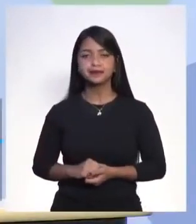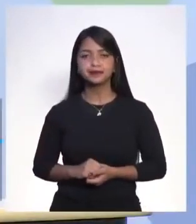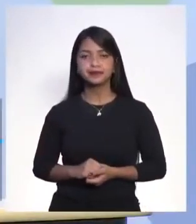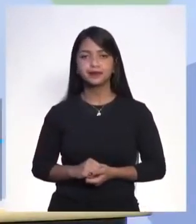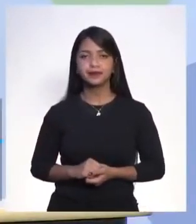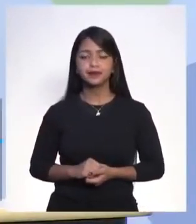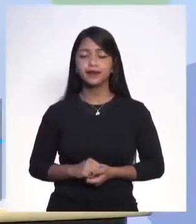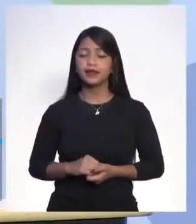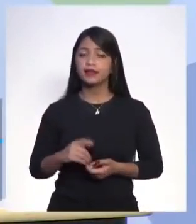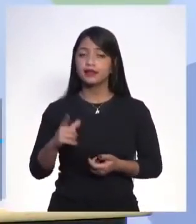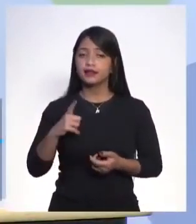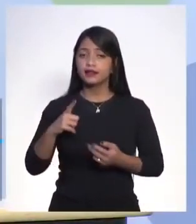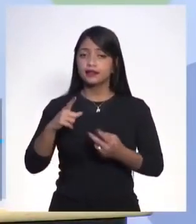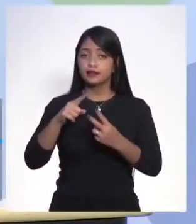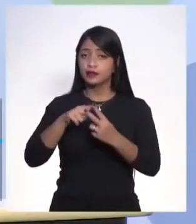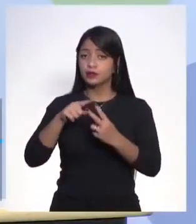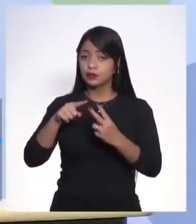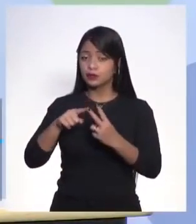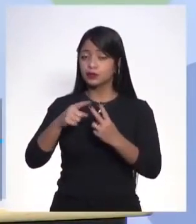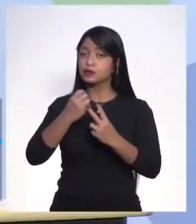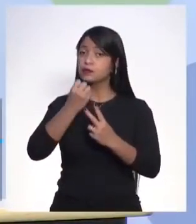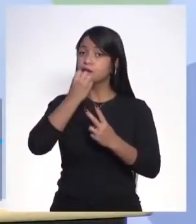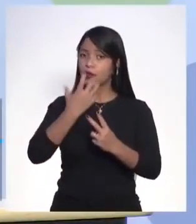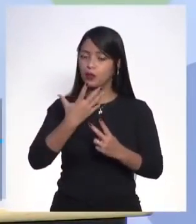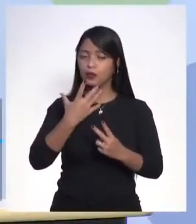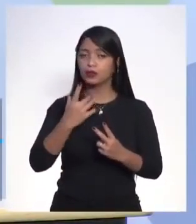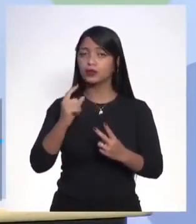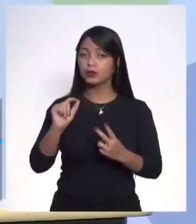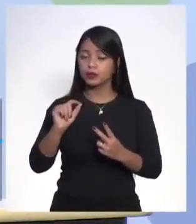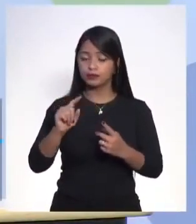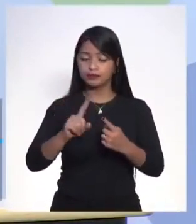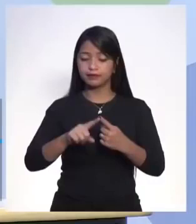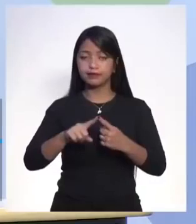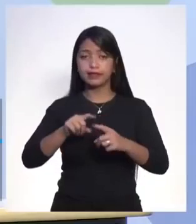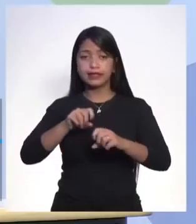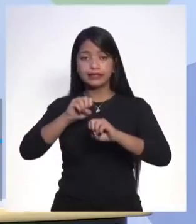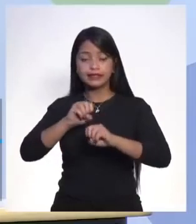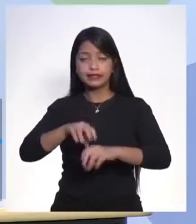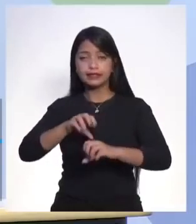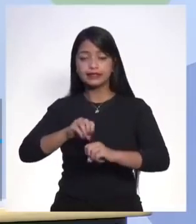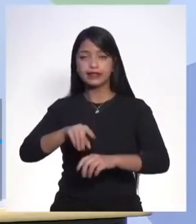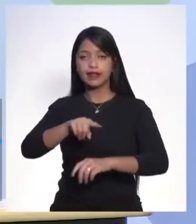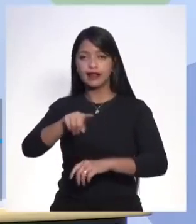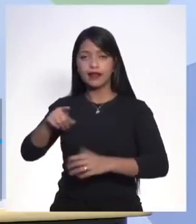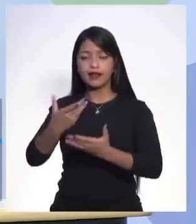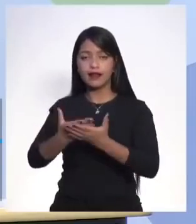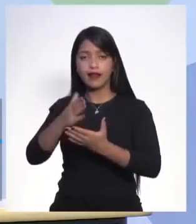São 2 leituras muito boas para serem feitas. Ensinar a Ler e Ensinar a Compreender, da